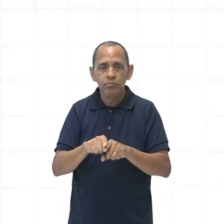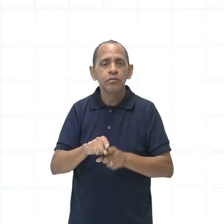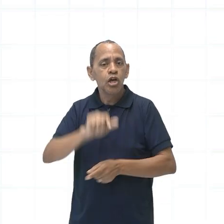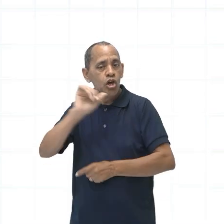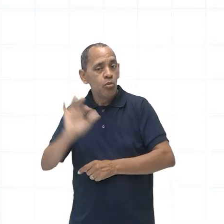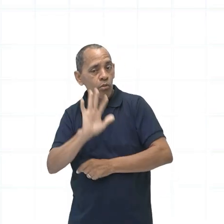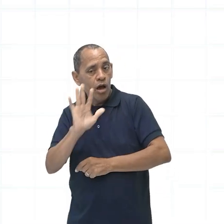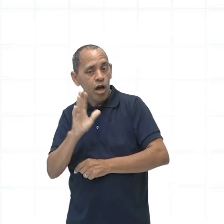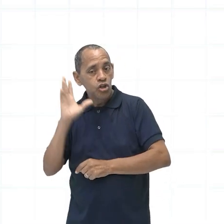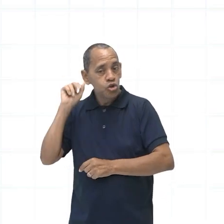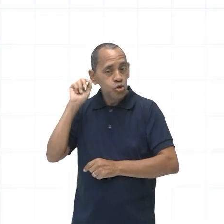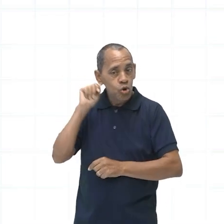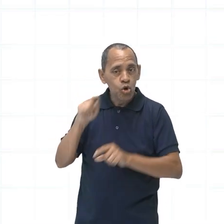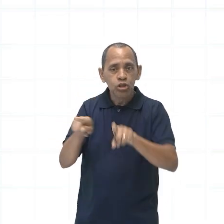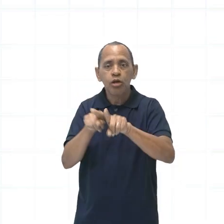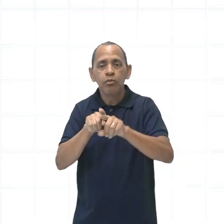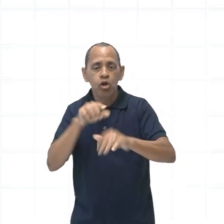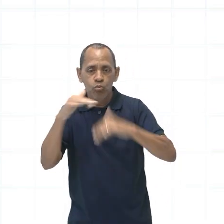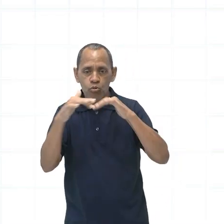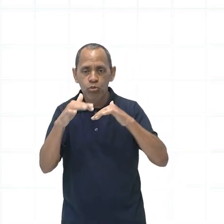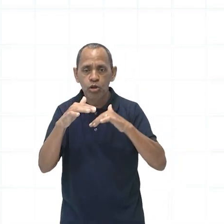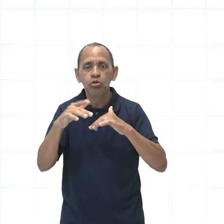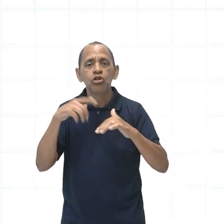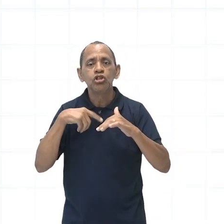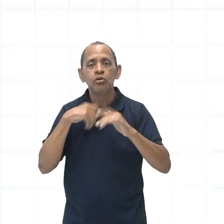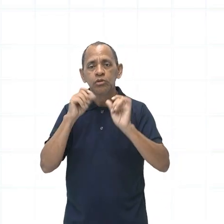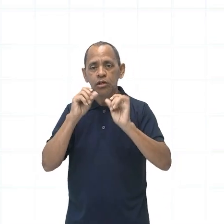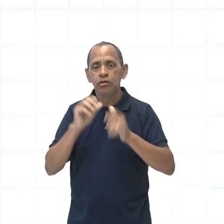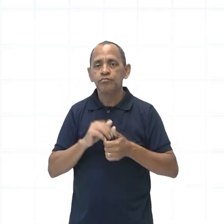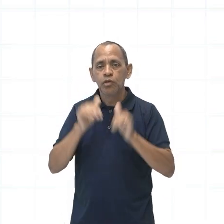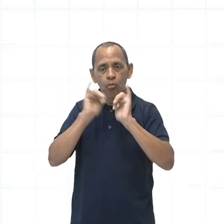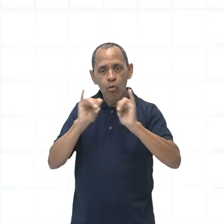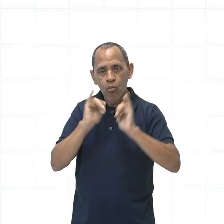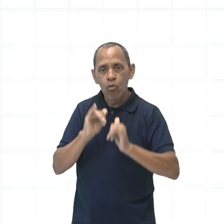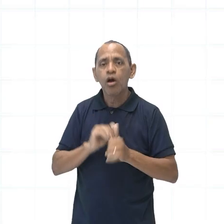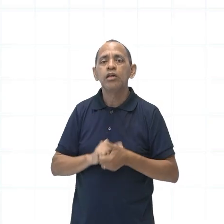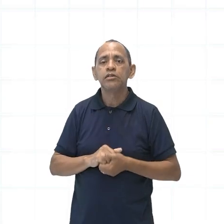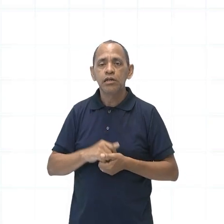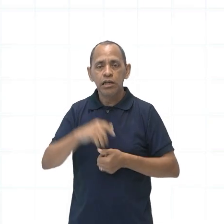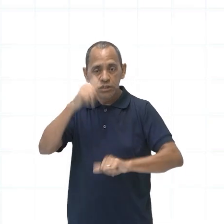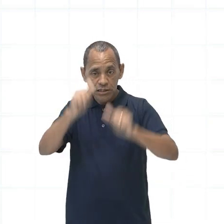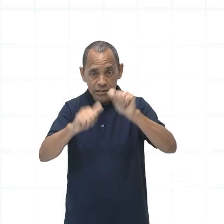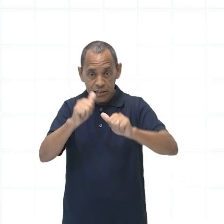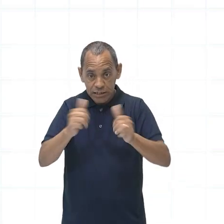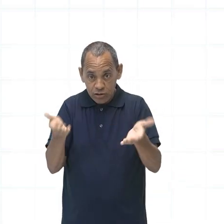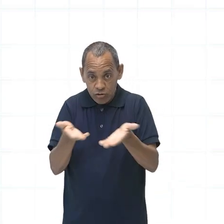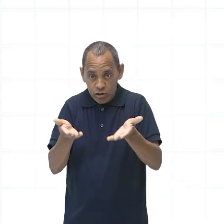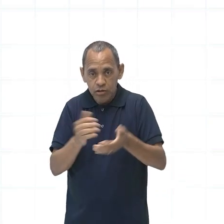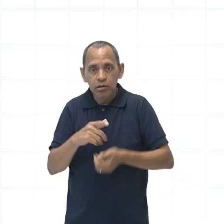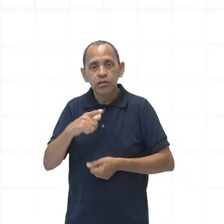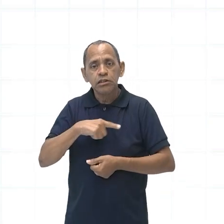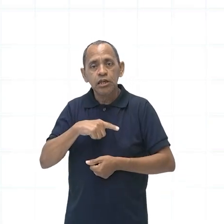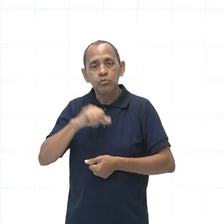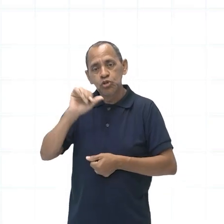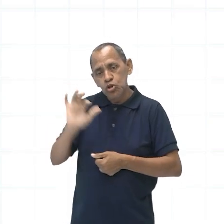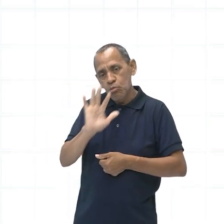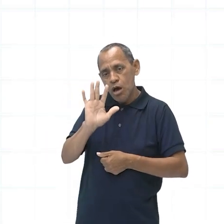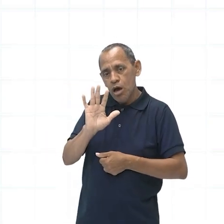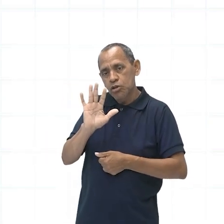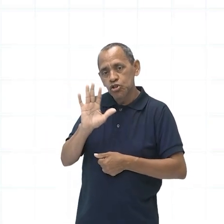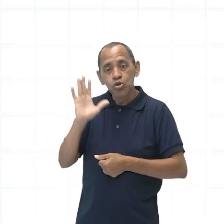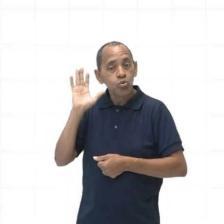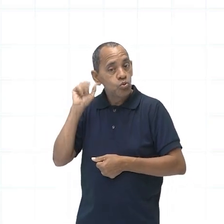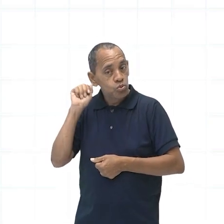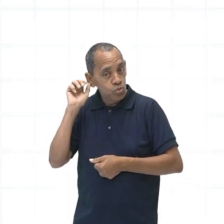e movimento. E é exatamente o que nós temos na nossa propaganda que nós acabamos de analisar. Nós temos a imagem, nós